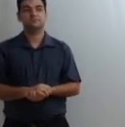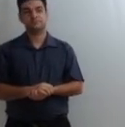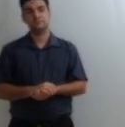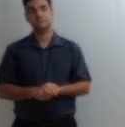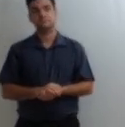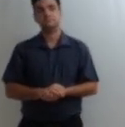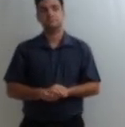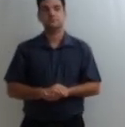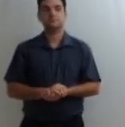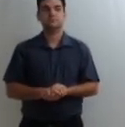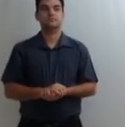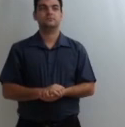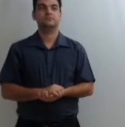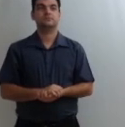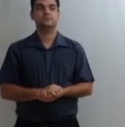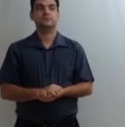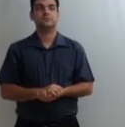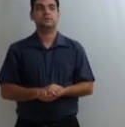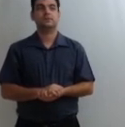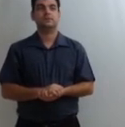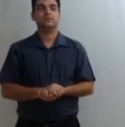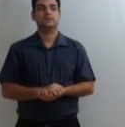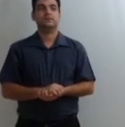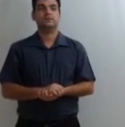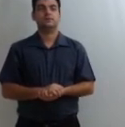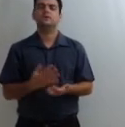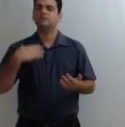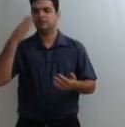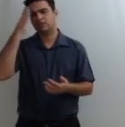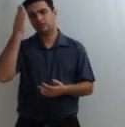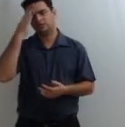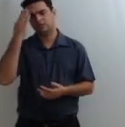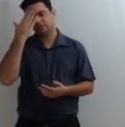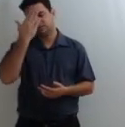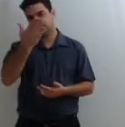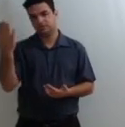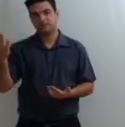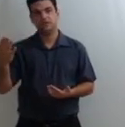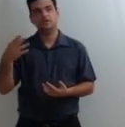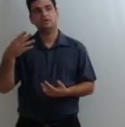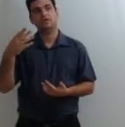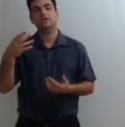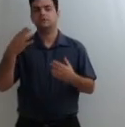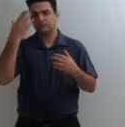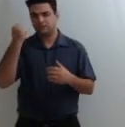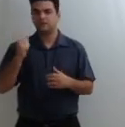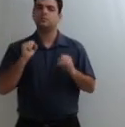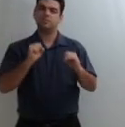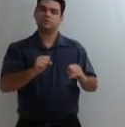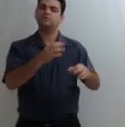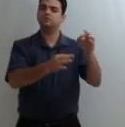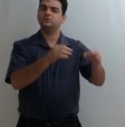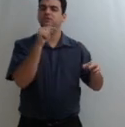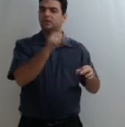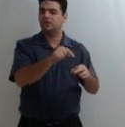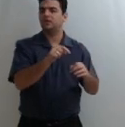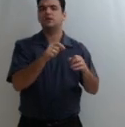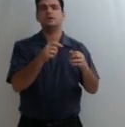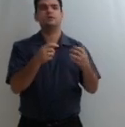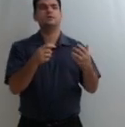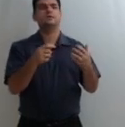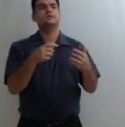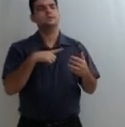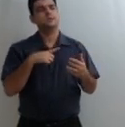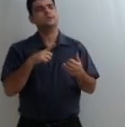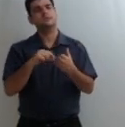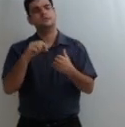rol é taxativo. Eu entendo que o juiz pode fixar aqui no 319, está